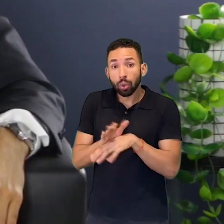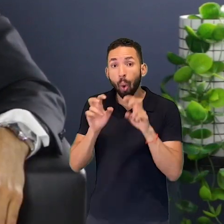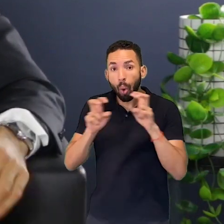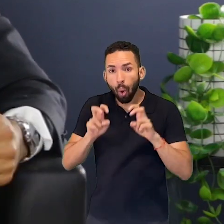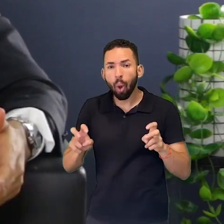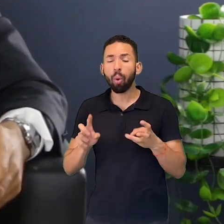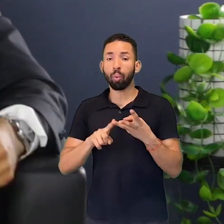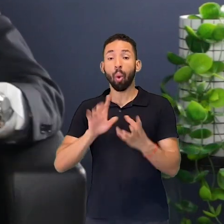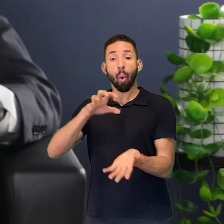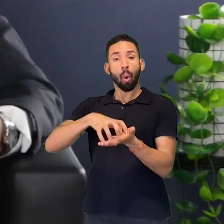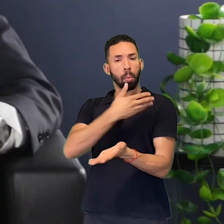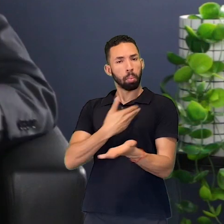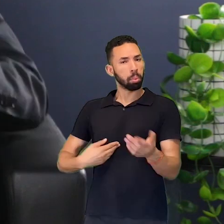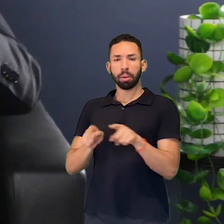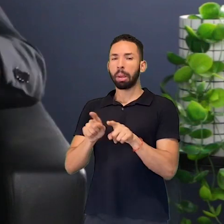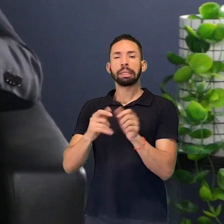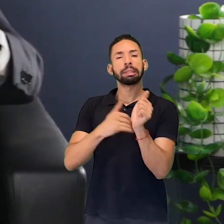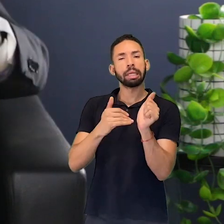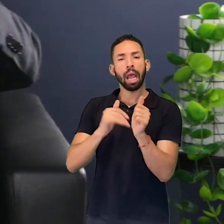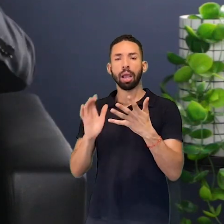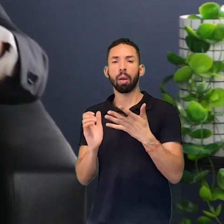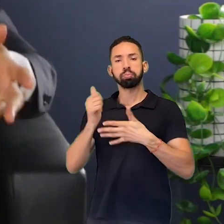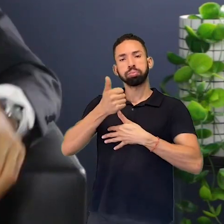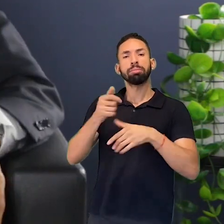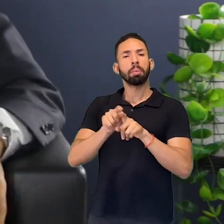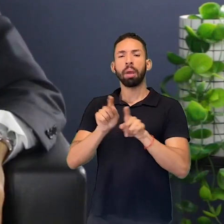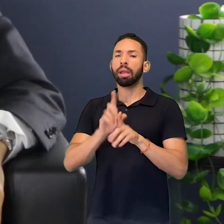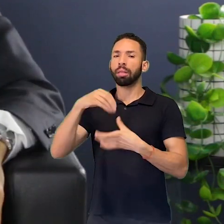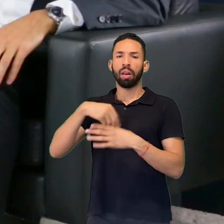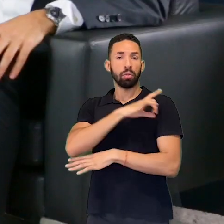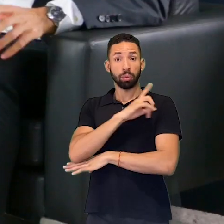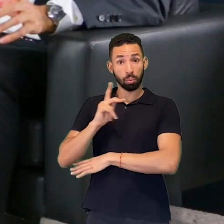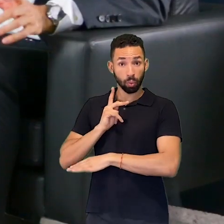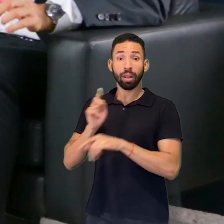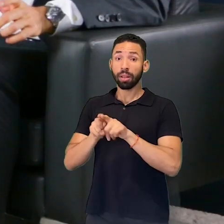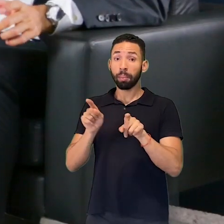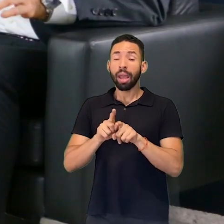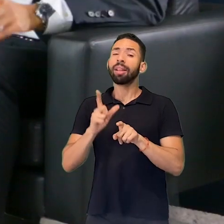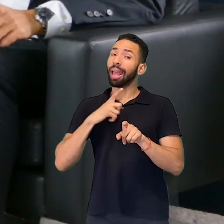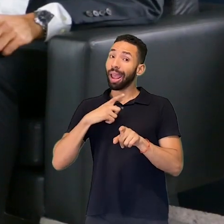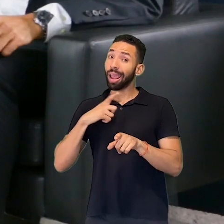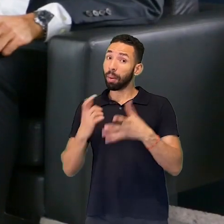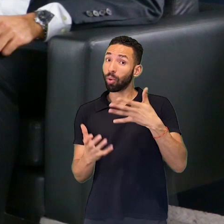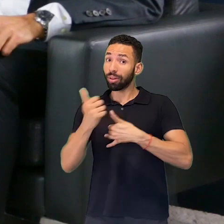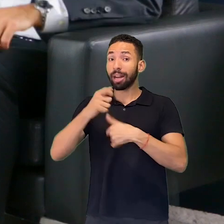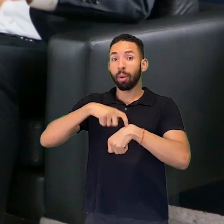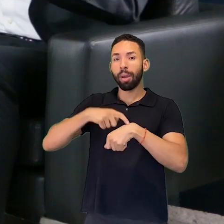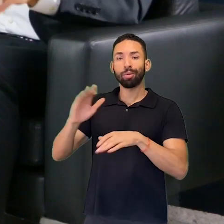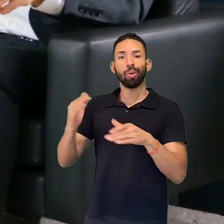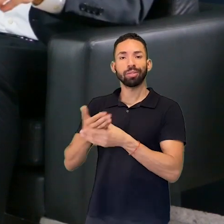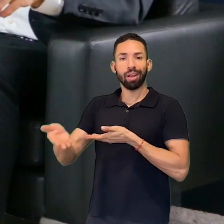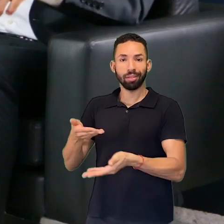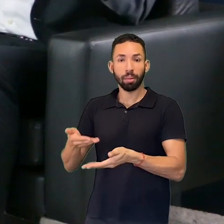socorro. Em qualquer órgão público elas têm prioridade de senha, inclusive na defensoria. E elas também têm prioridade de tramitação. E